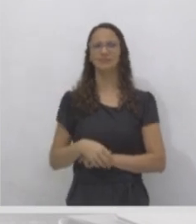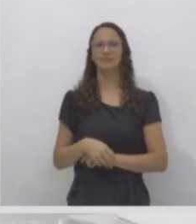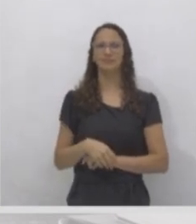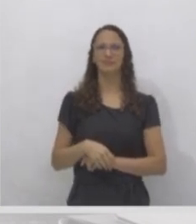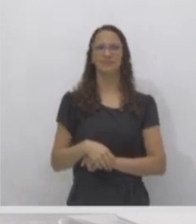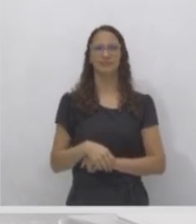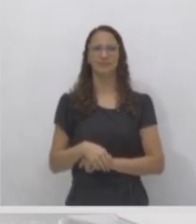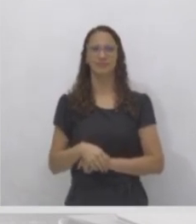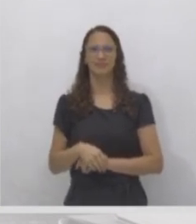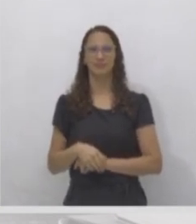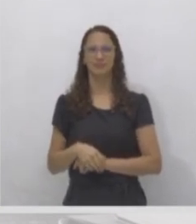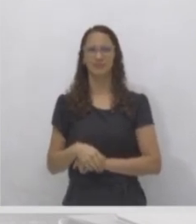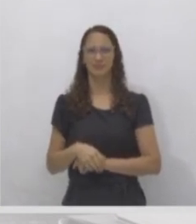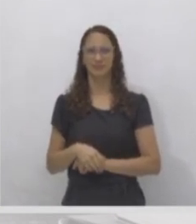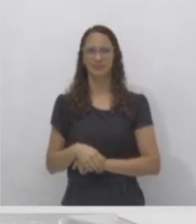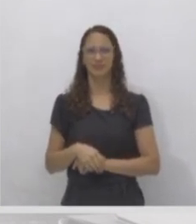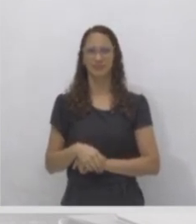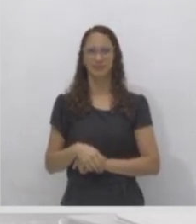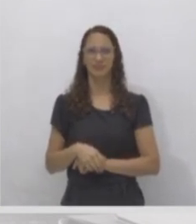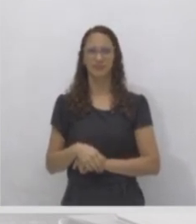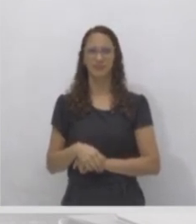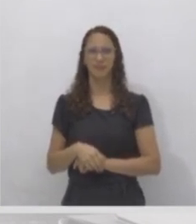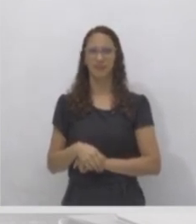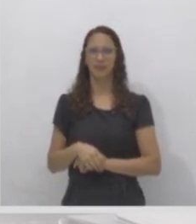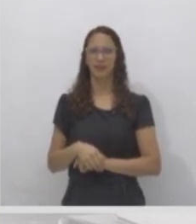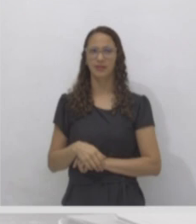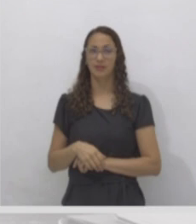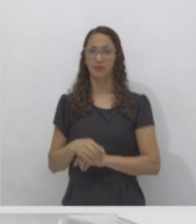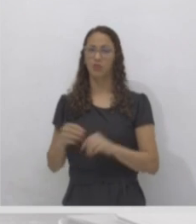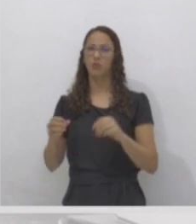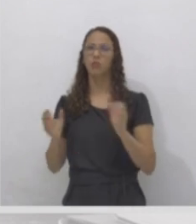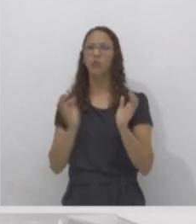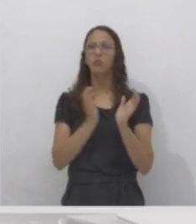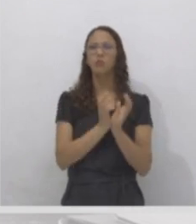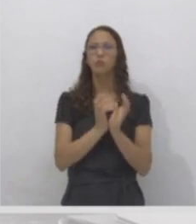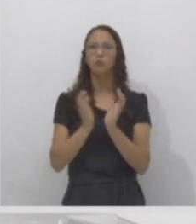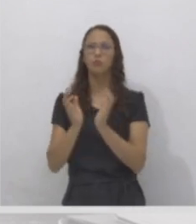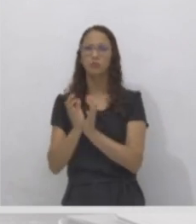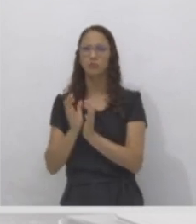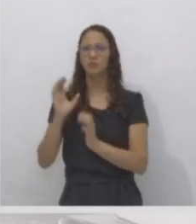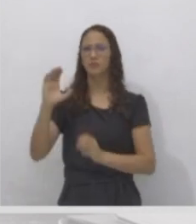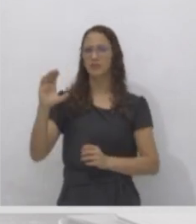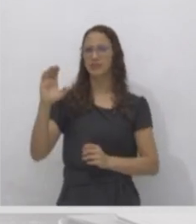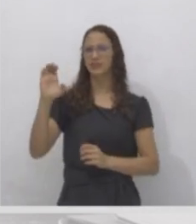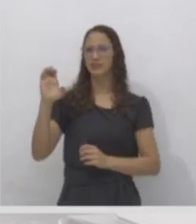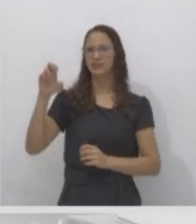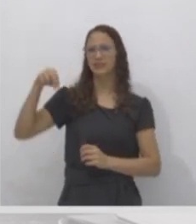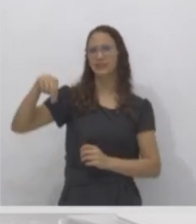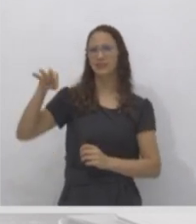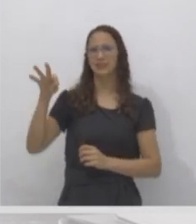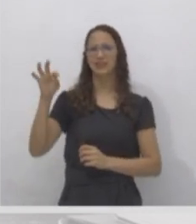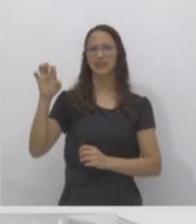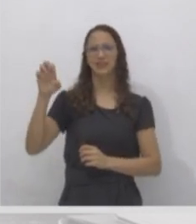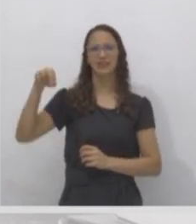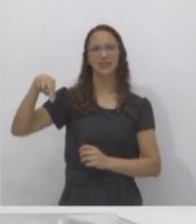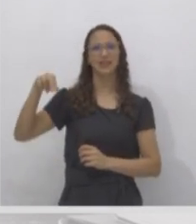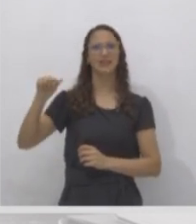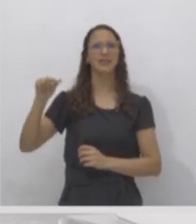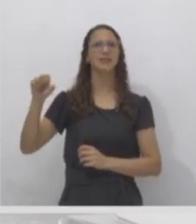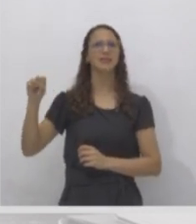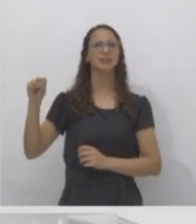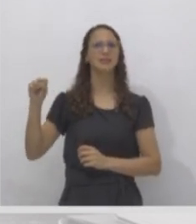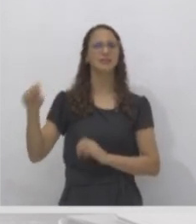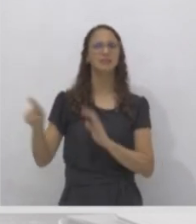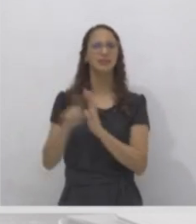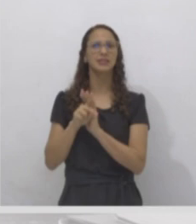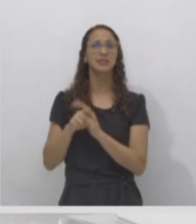mais um exemplo. Quantos grupos de centenas nós temos nesse numeral? Faço a